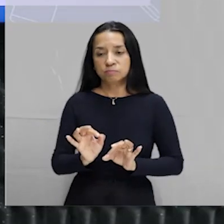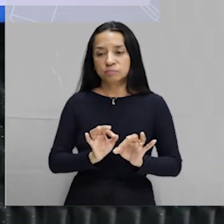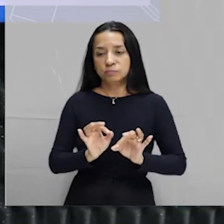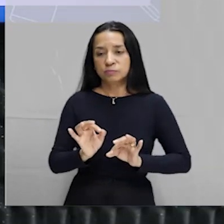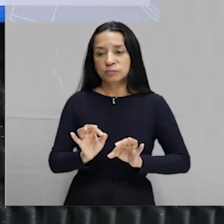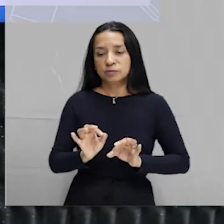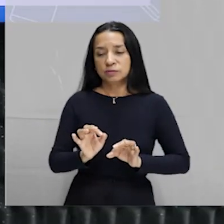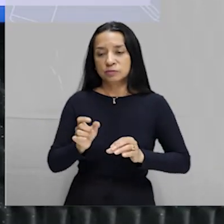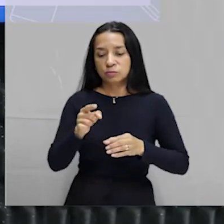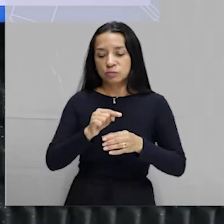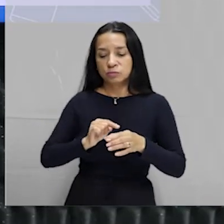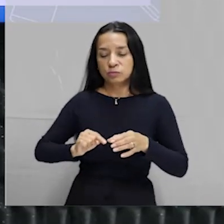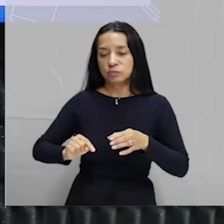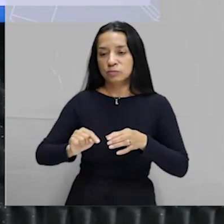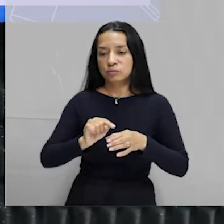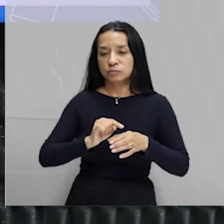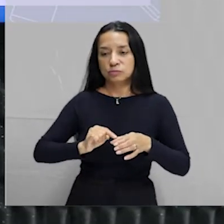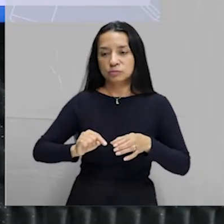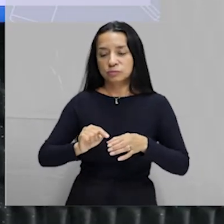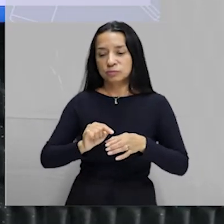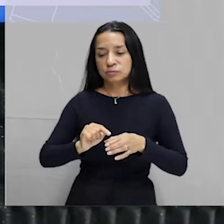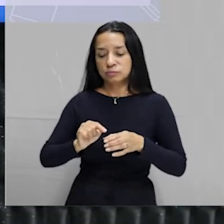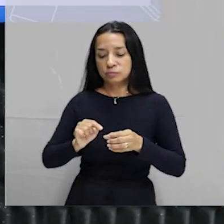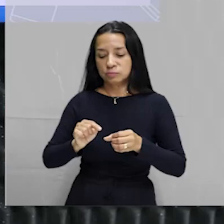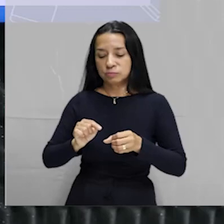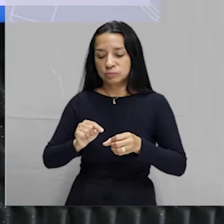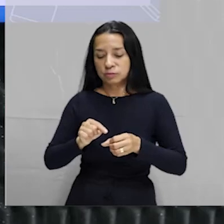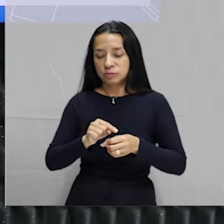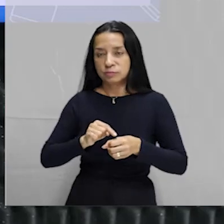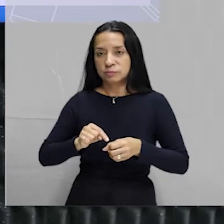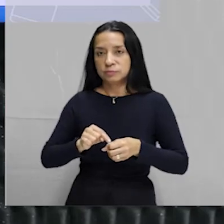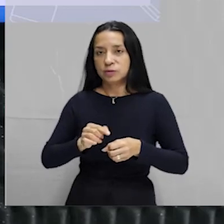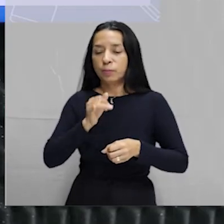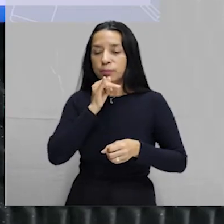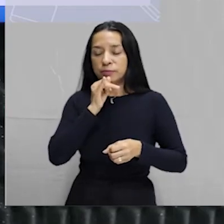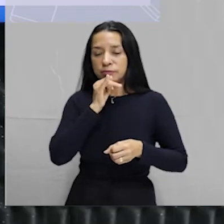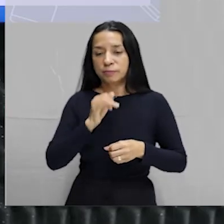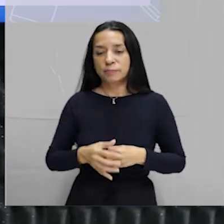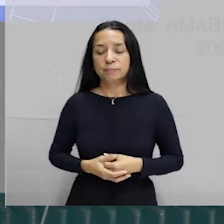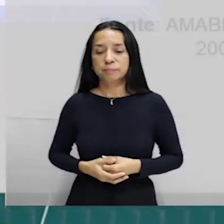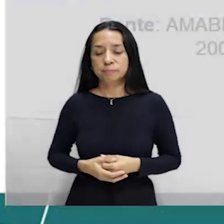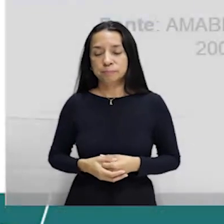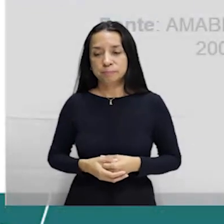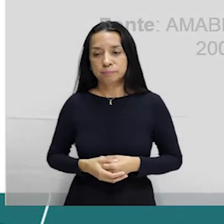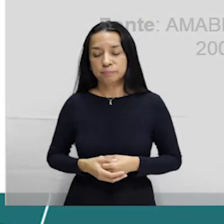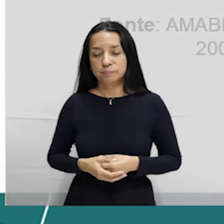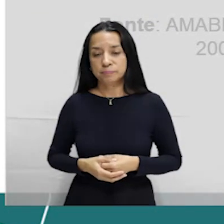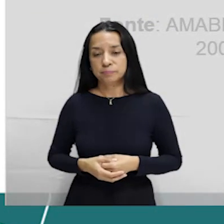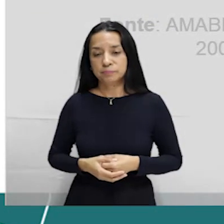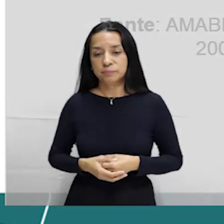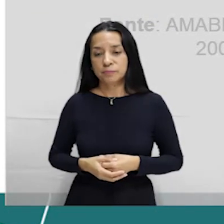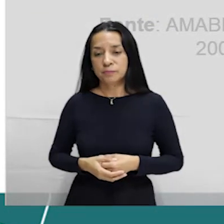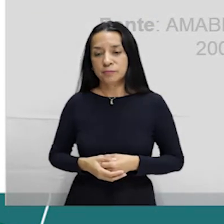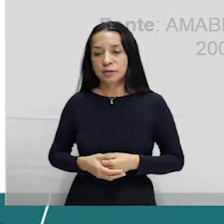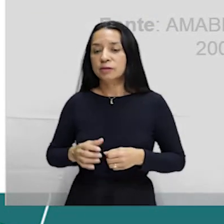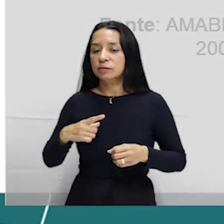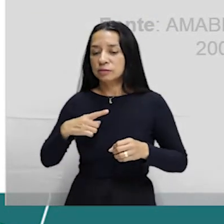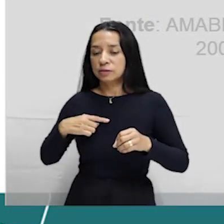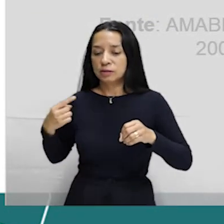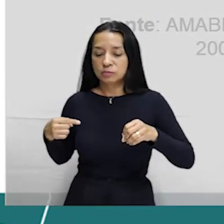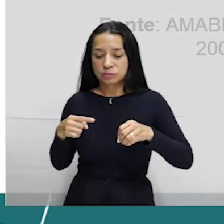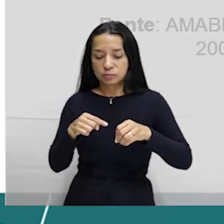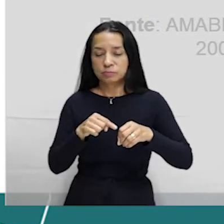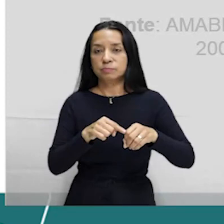quando o disco embrionário já está formado. Então vamos lá. Eu tenho o espermatozoide, ele